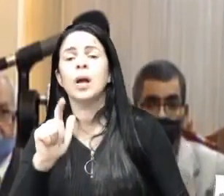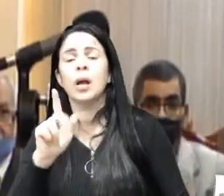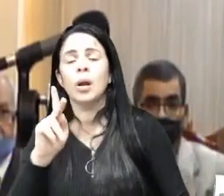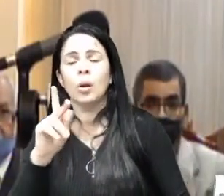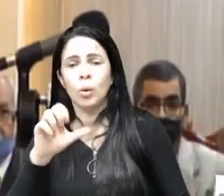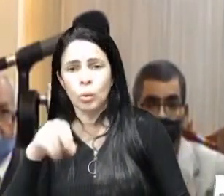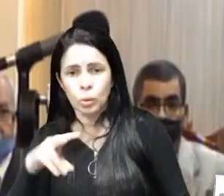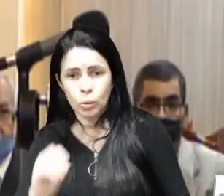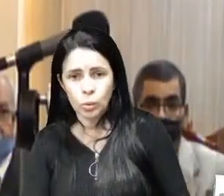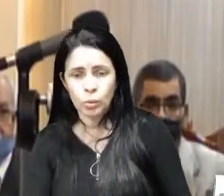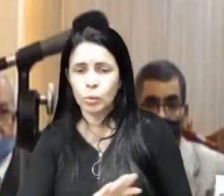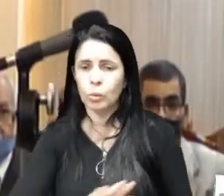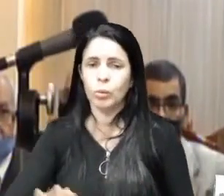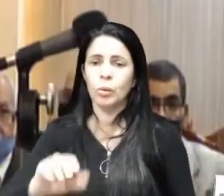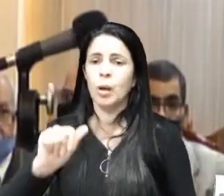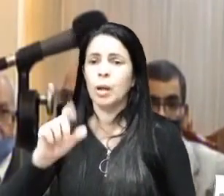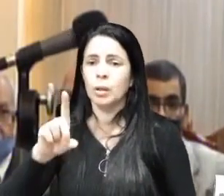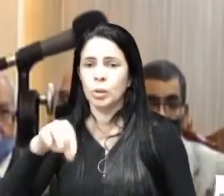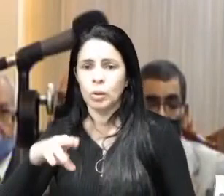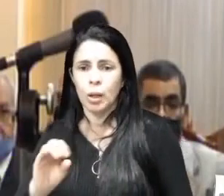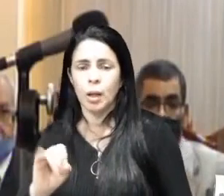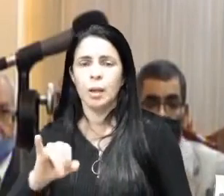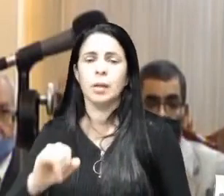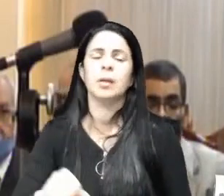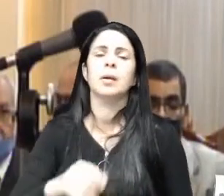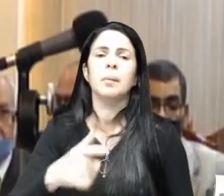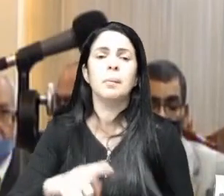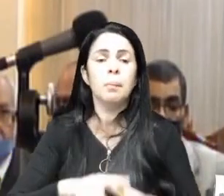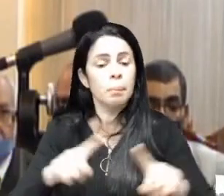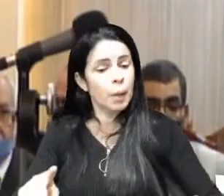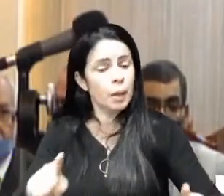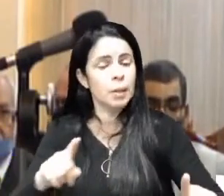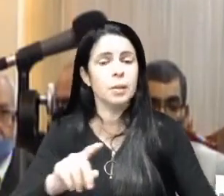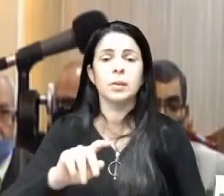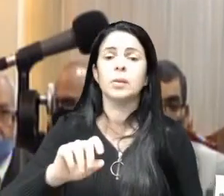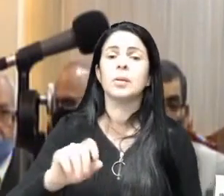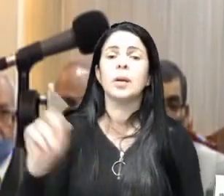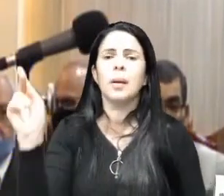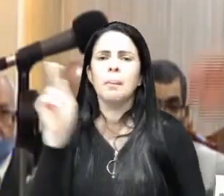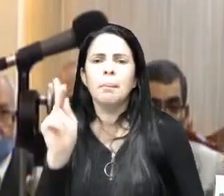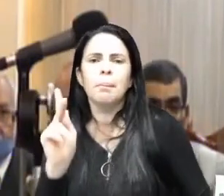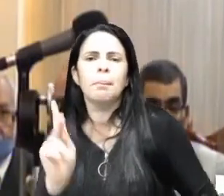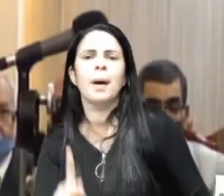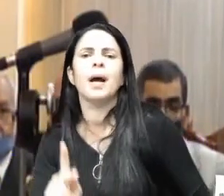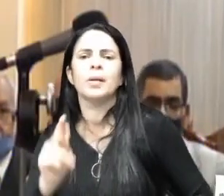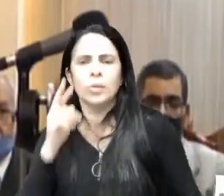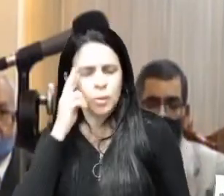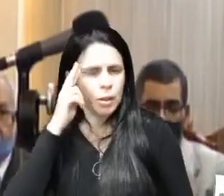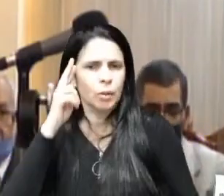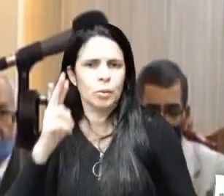Adonai Maranata, a paz do Senhor, Jesus já vem aí.